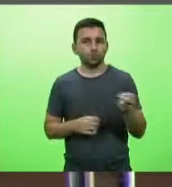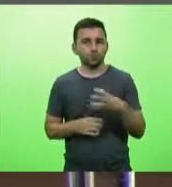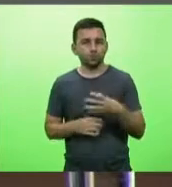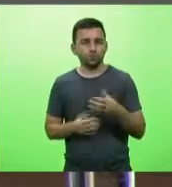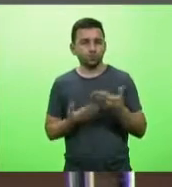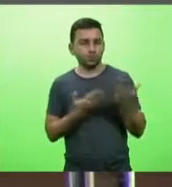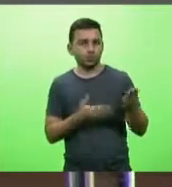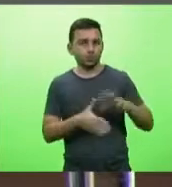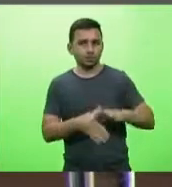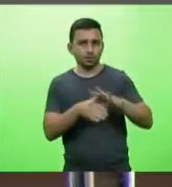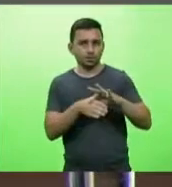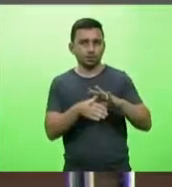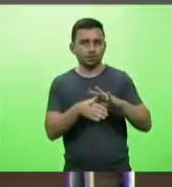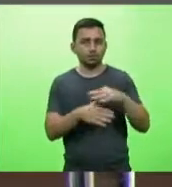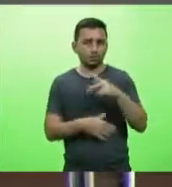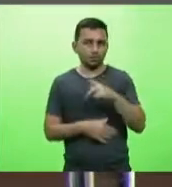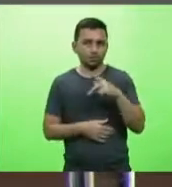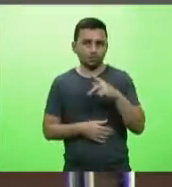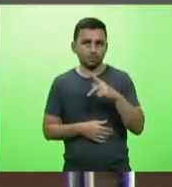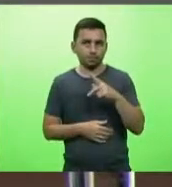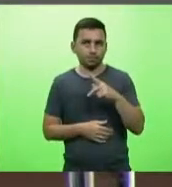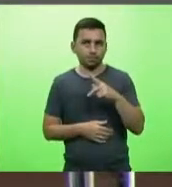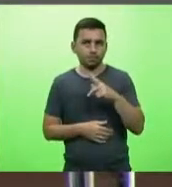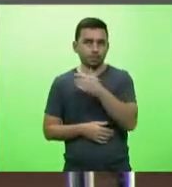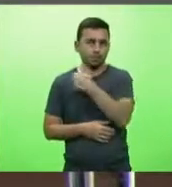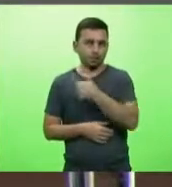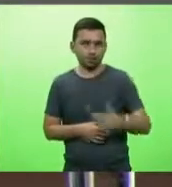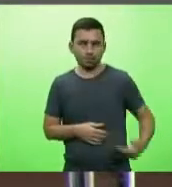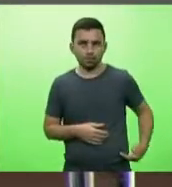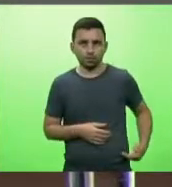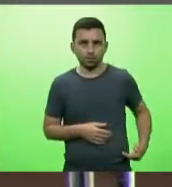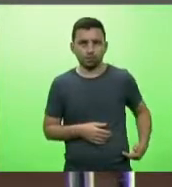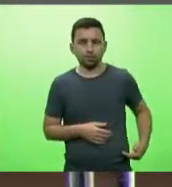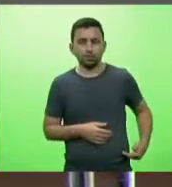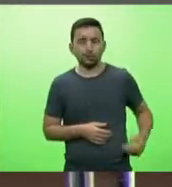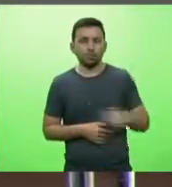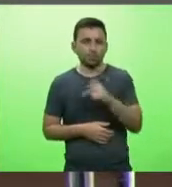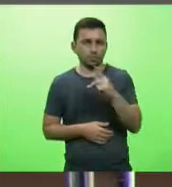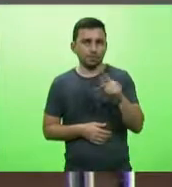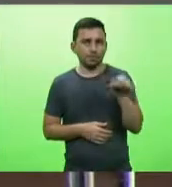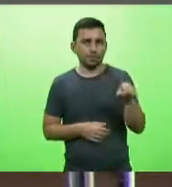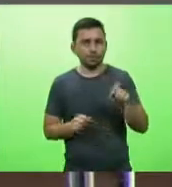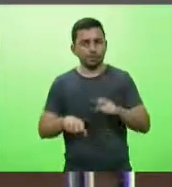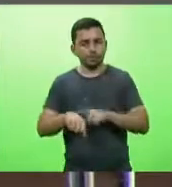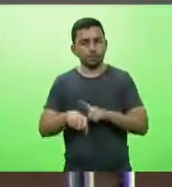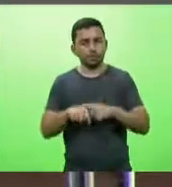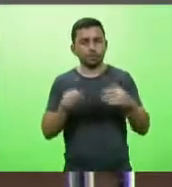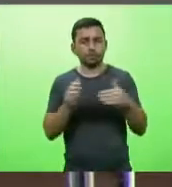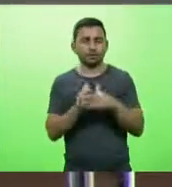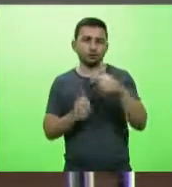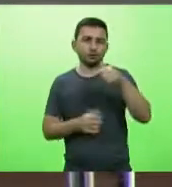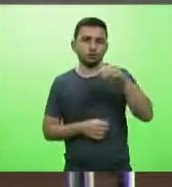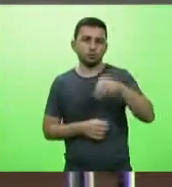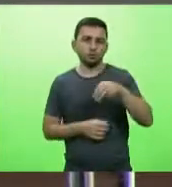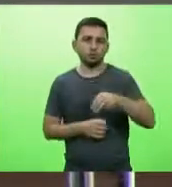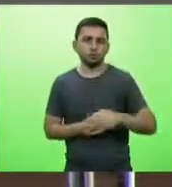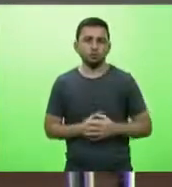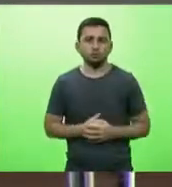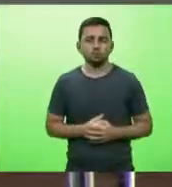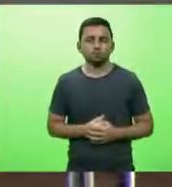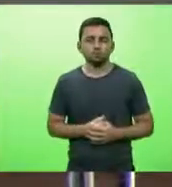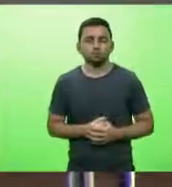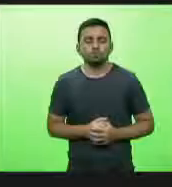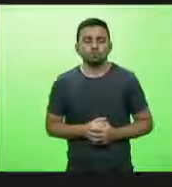do PP, aliás, o líder do governo, o deputado do PP, possa fazer o tempo por até 7 minutos e 30 segundos. Deputado Zé